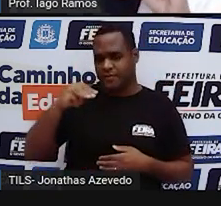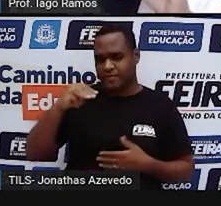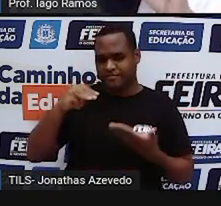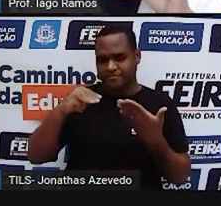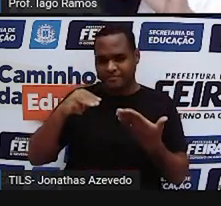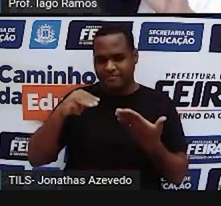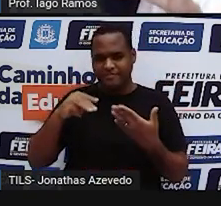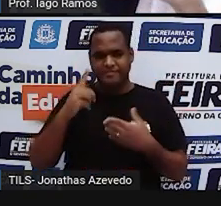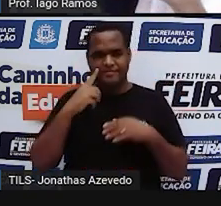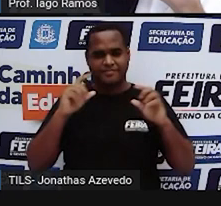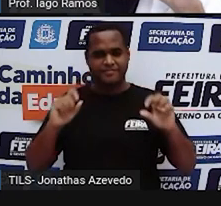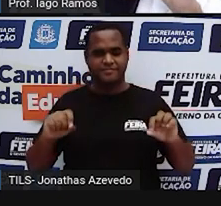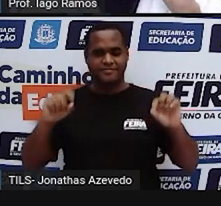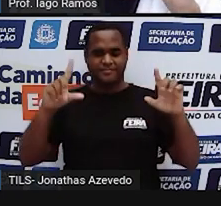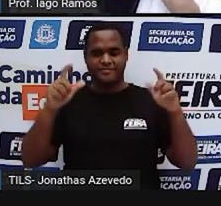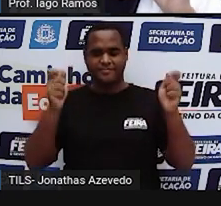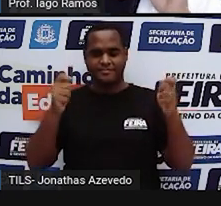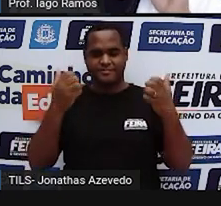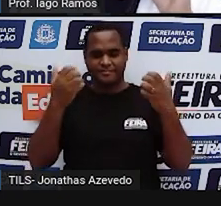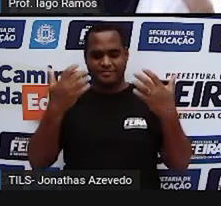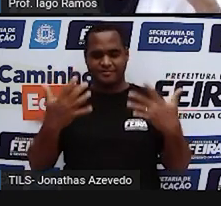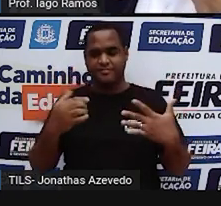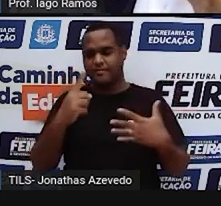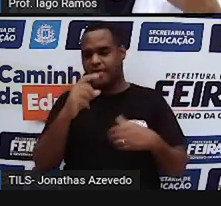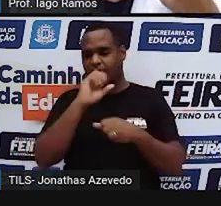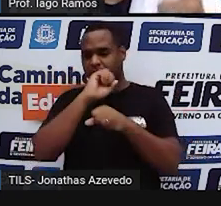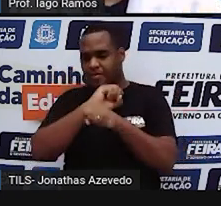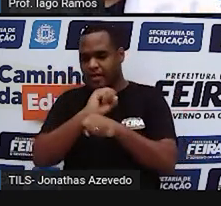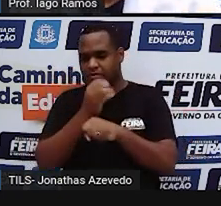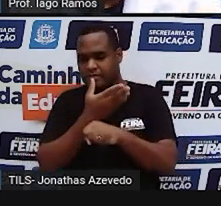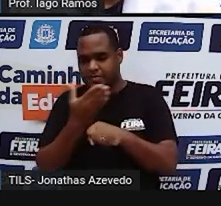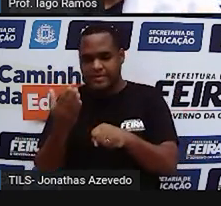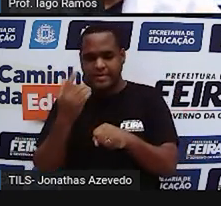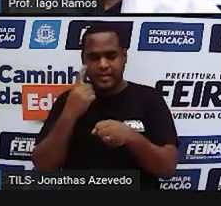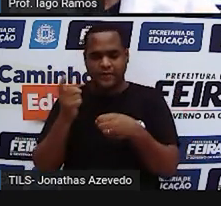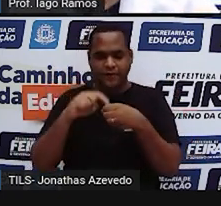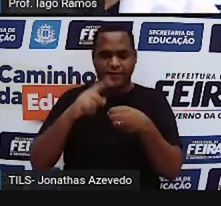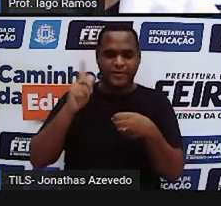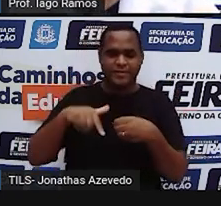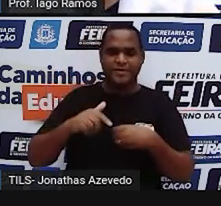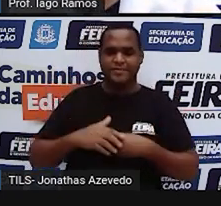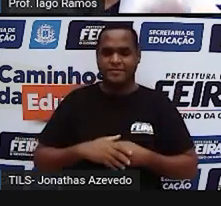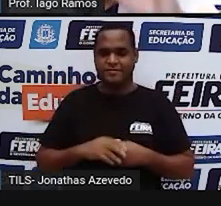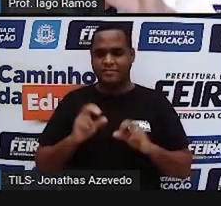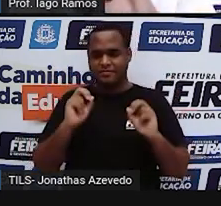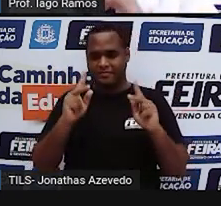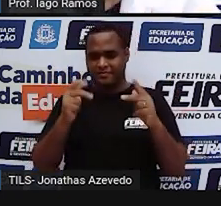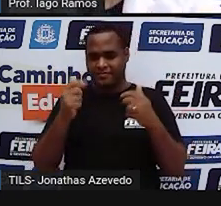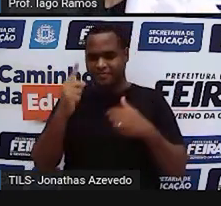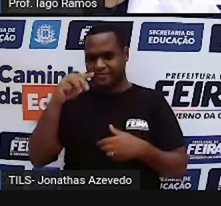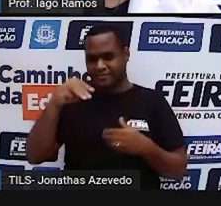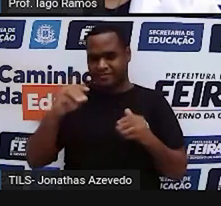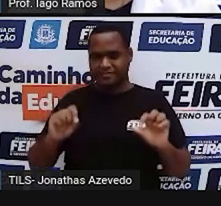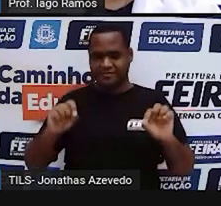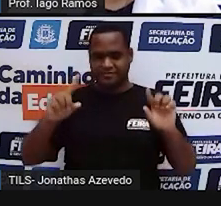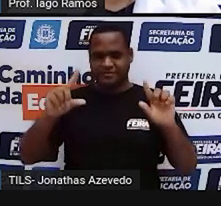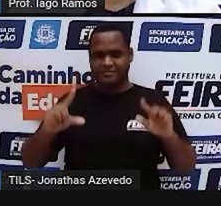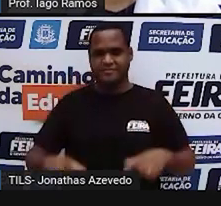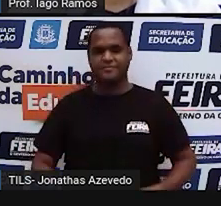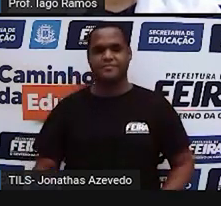só eu vou botar na tela e depois dessa pausa a gente retoma valeu um minutinho aí na